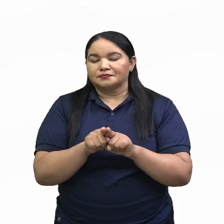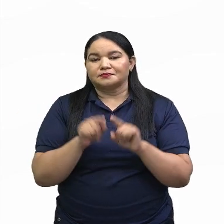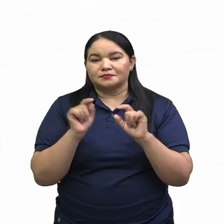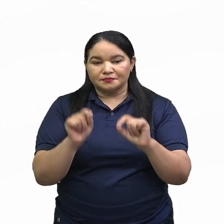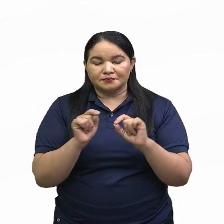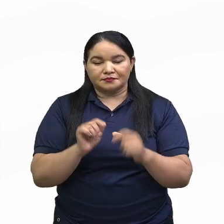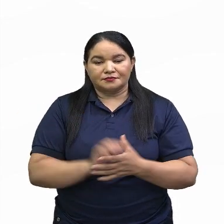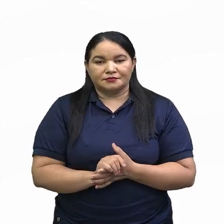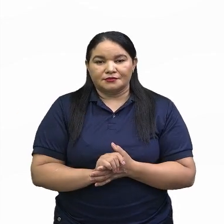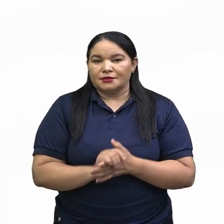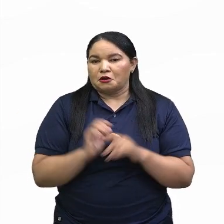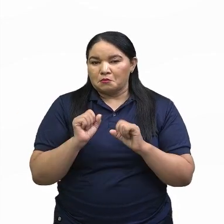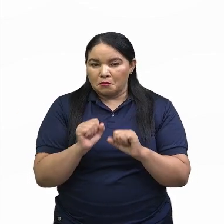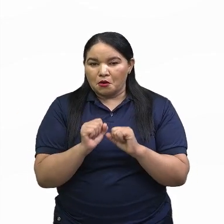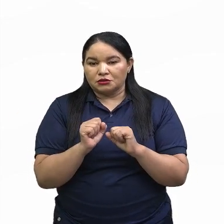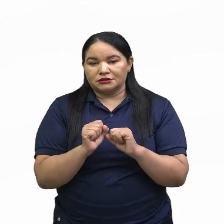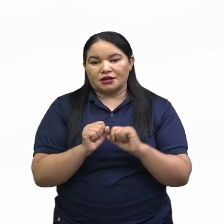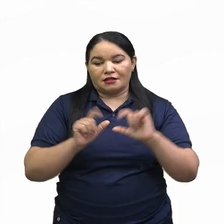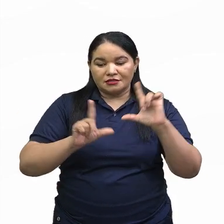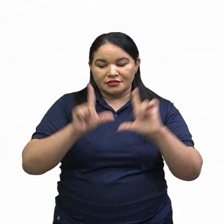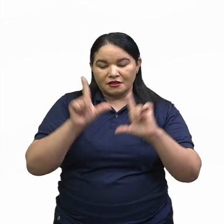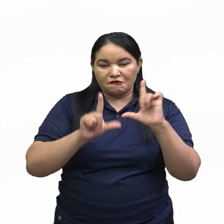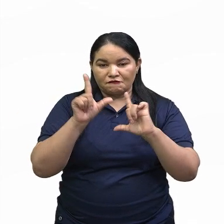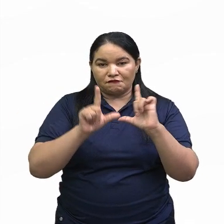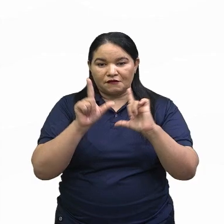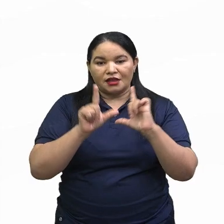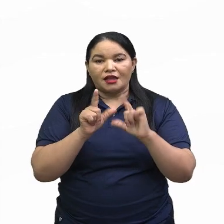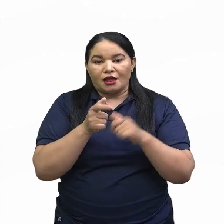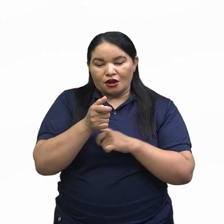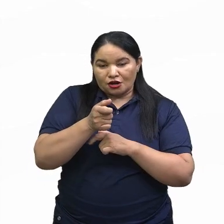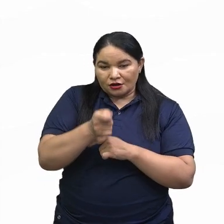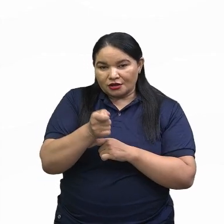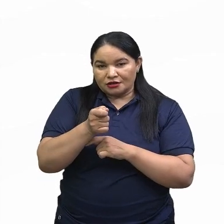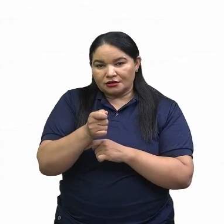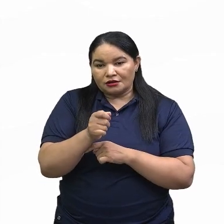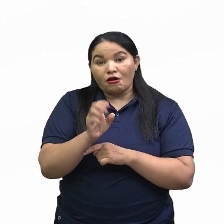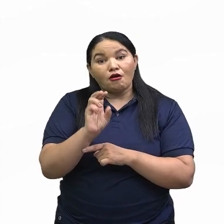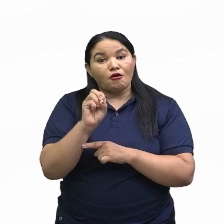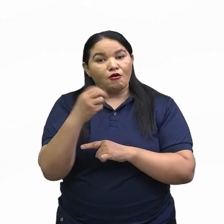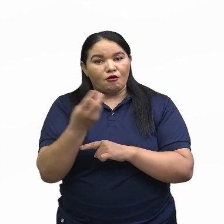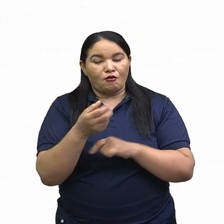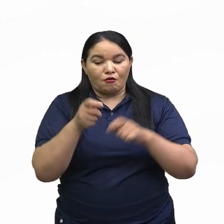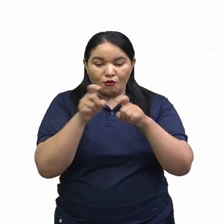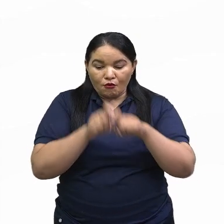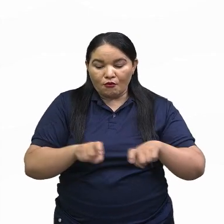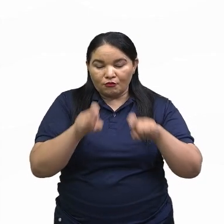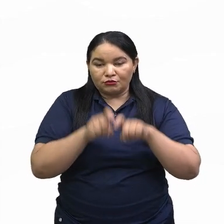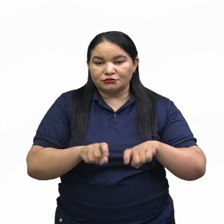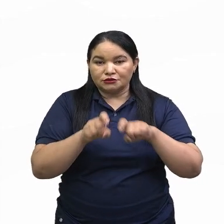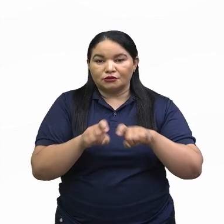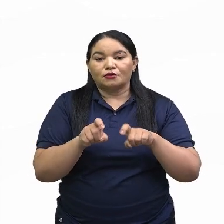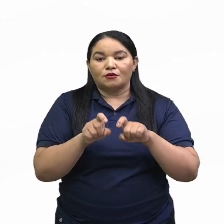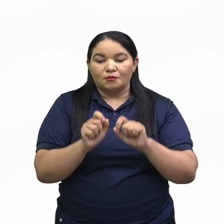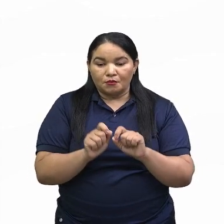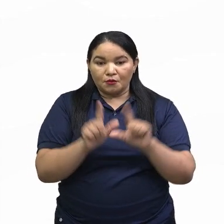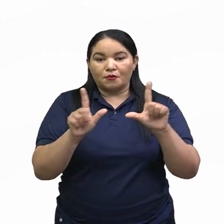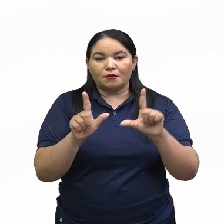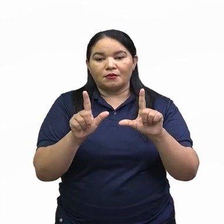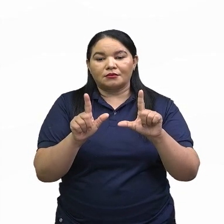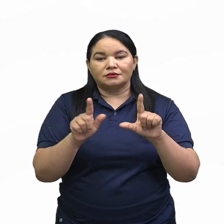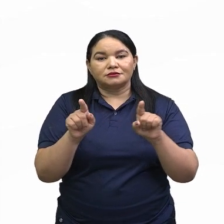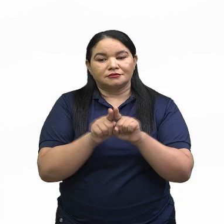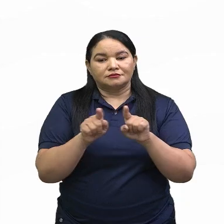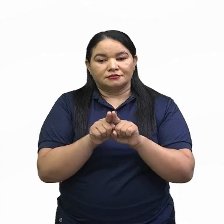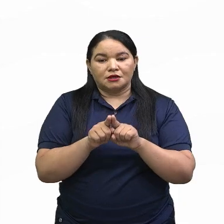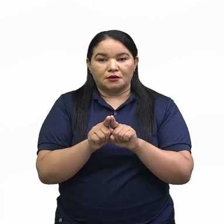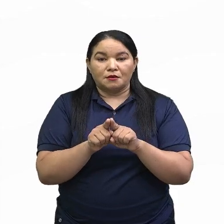vão desde ligar uma televisão ou um computador até funcionar uma grande